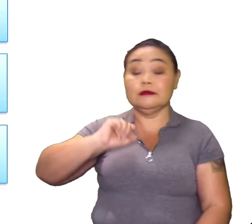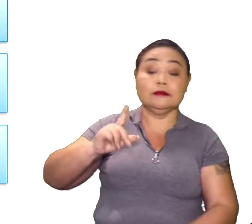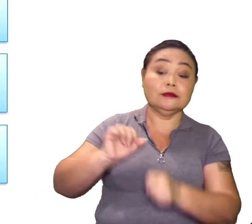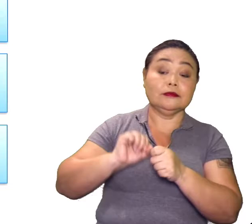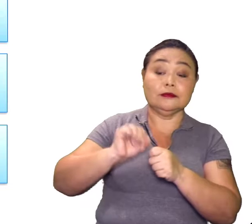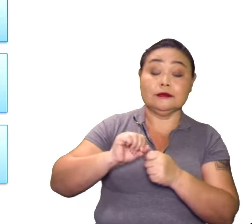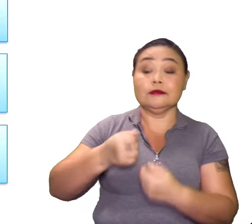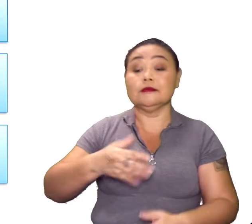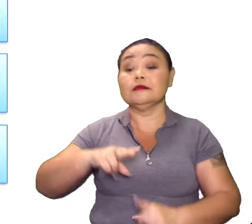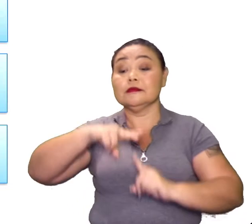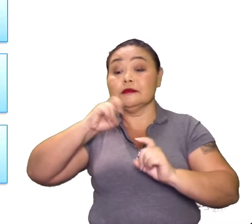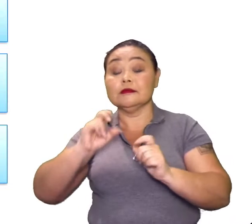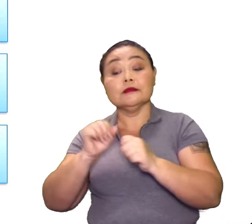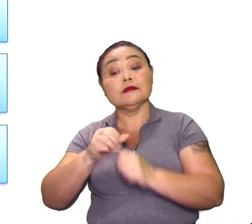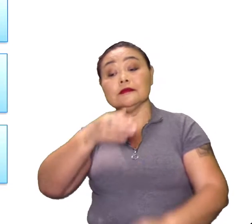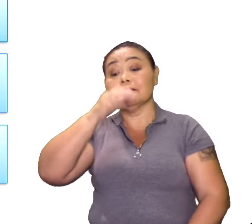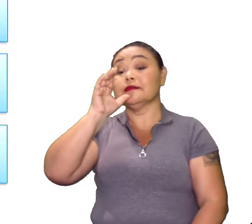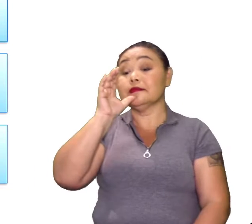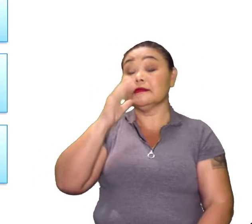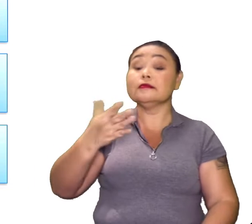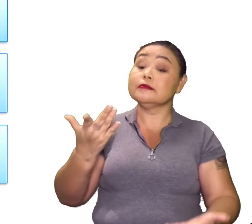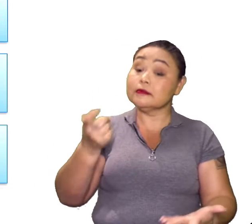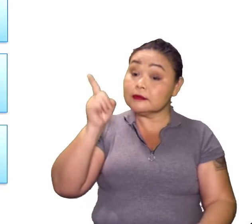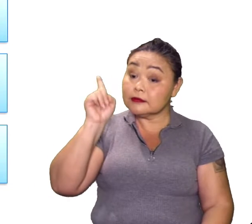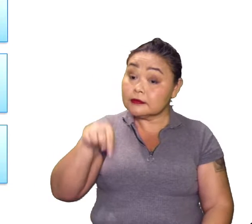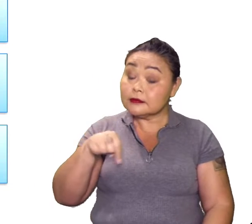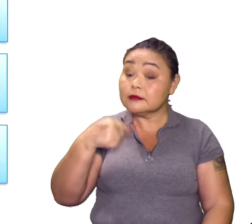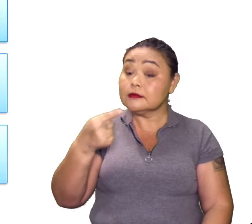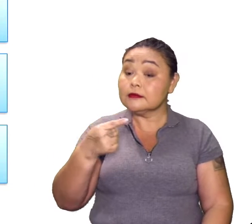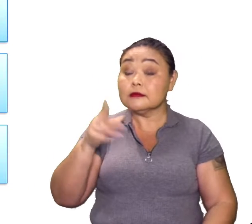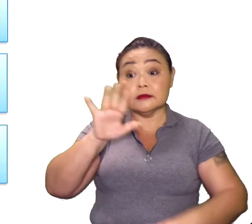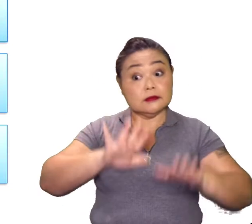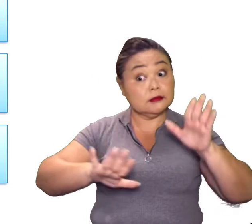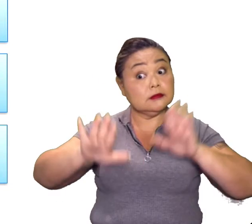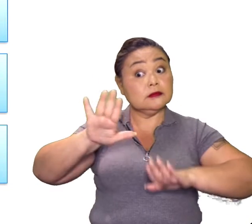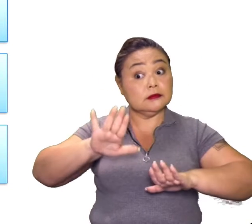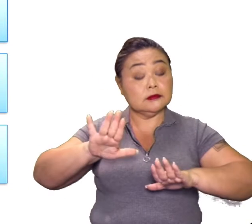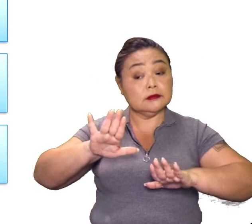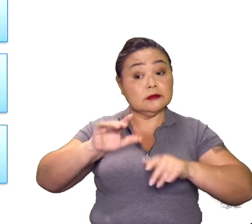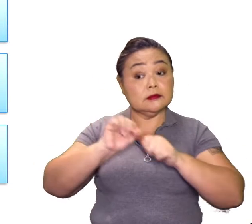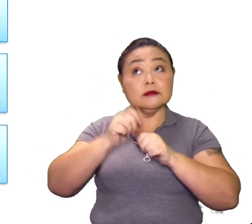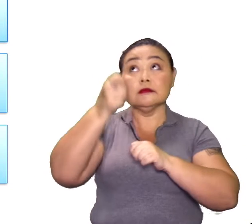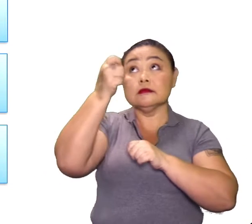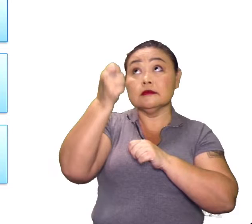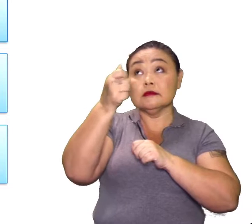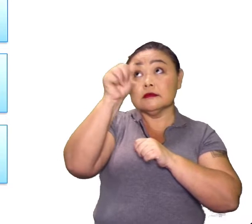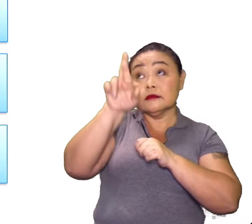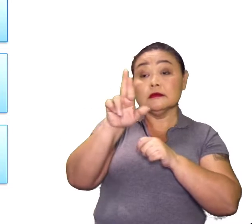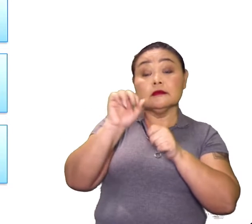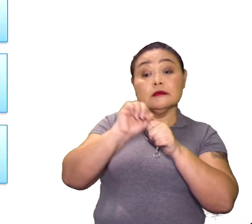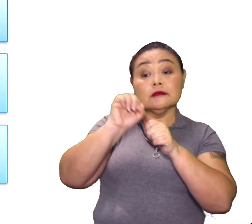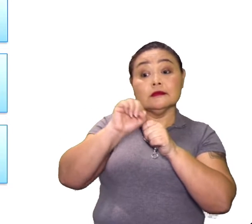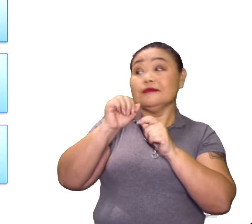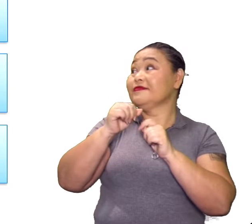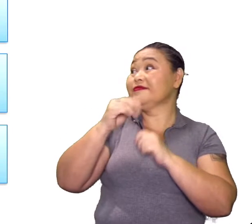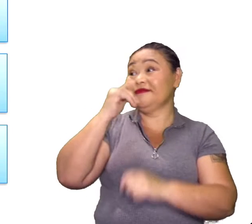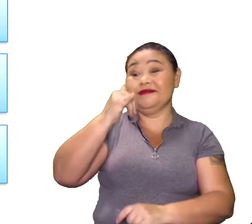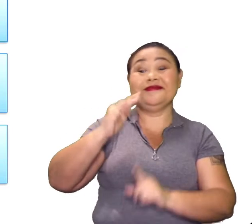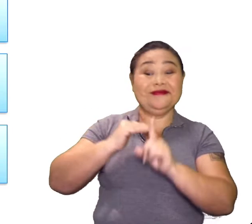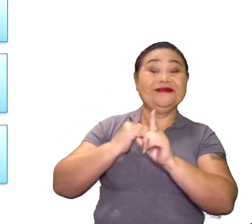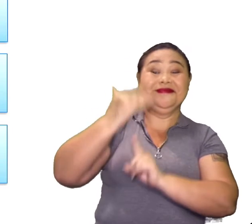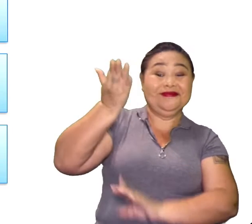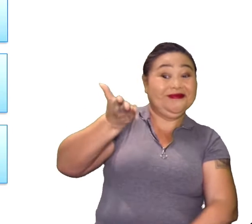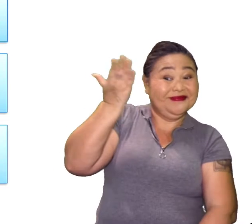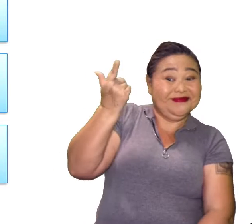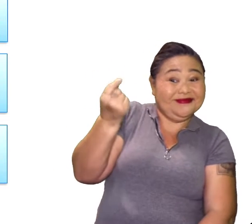sorvete, precisa tomar um refrigerantezinho para se refrescar e tomar cuidado ao ligar o ar-condicionado para não gastar muita energia,